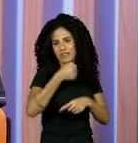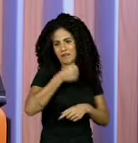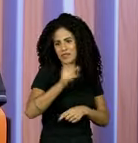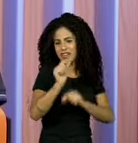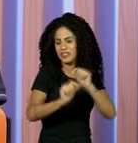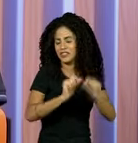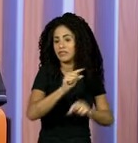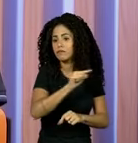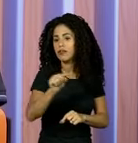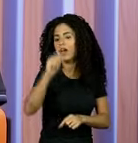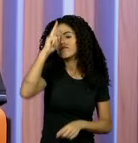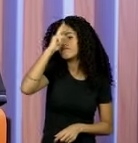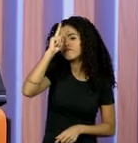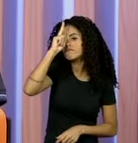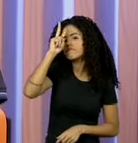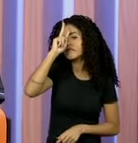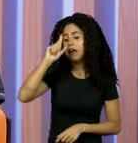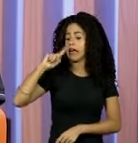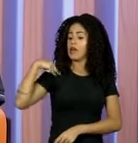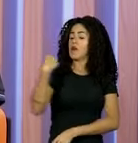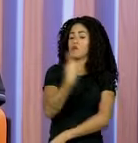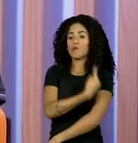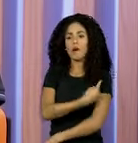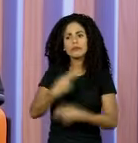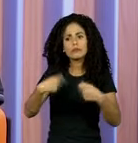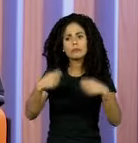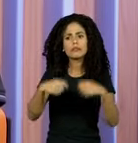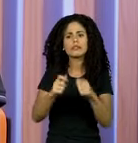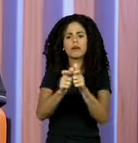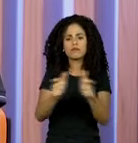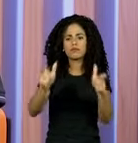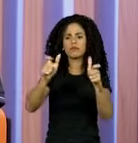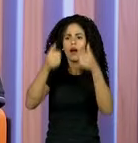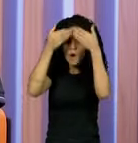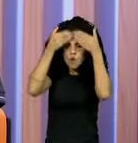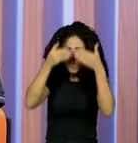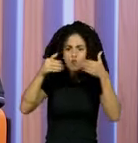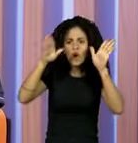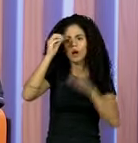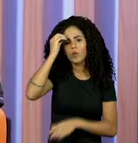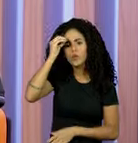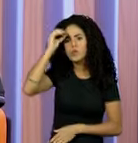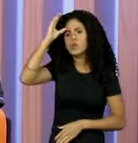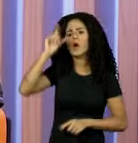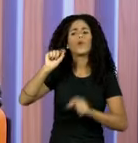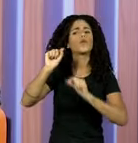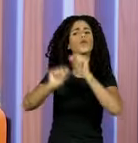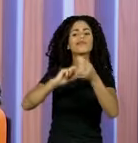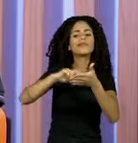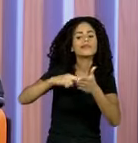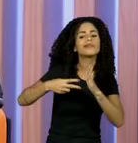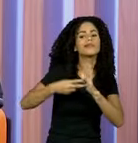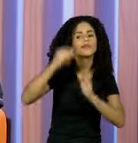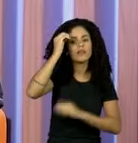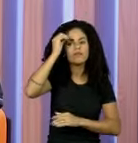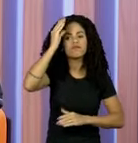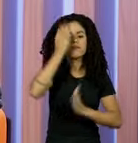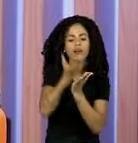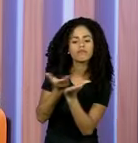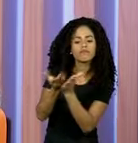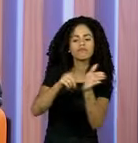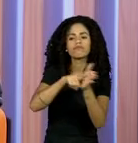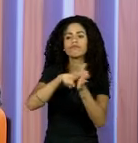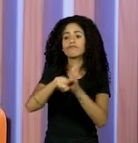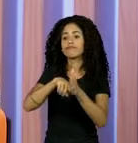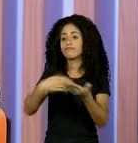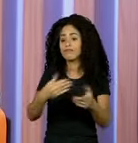lembra que a gente precisa ampliar o espectro do que é considerado intelectual ainda ainda mais na sociedade brasileira